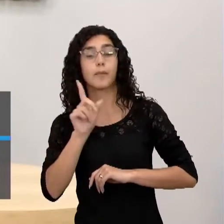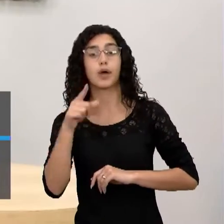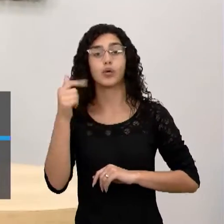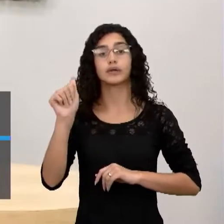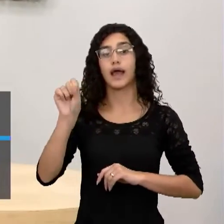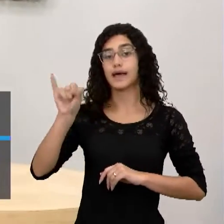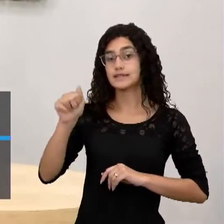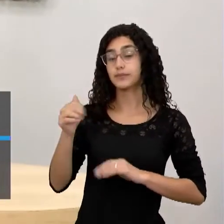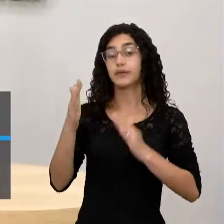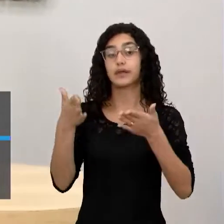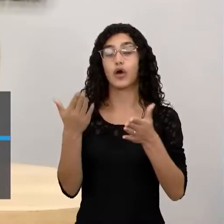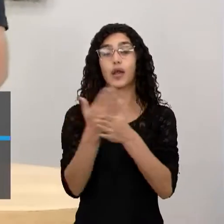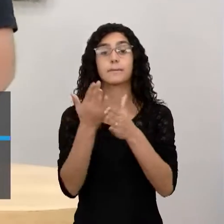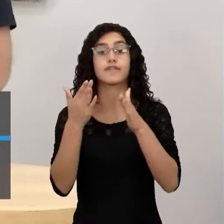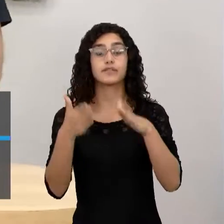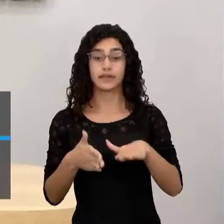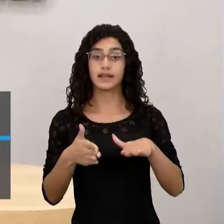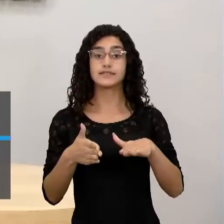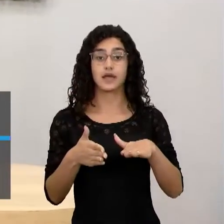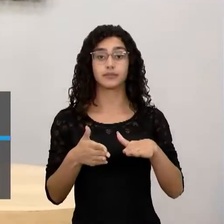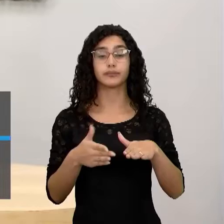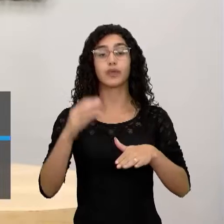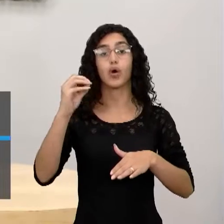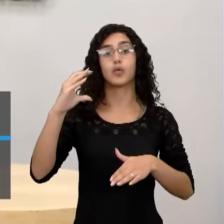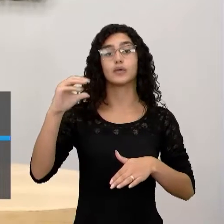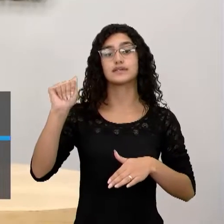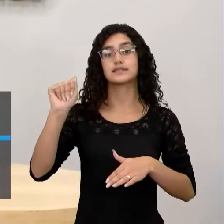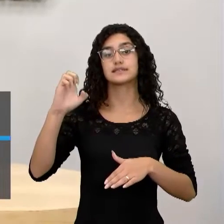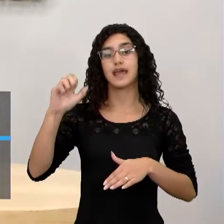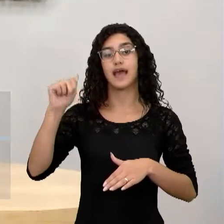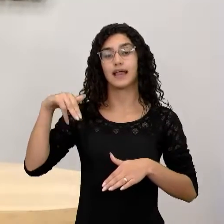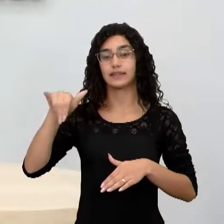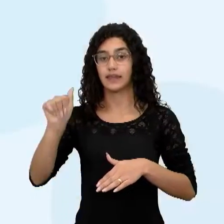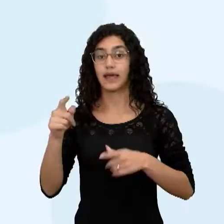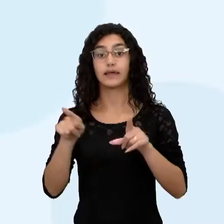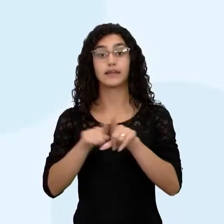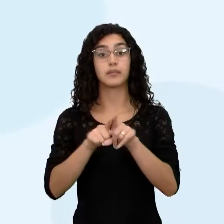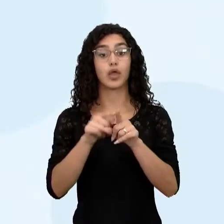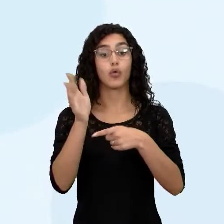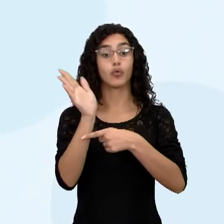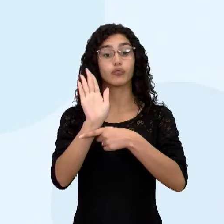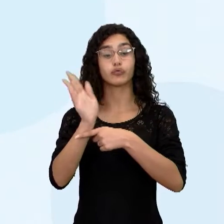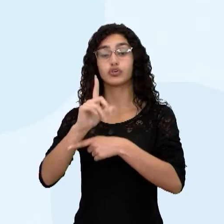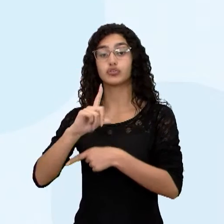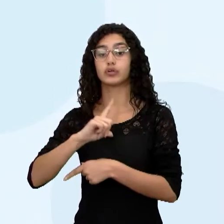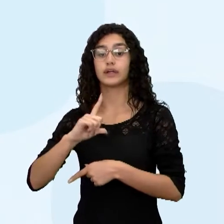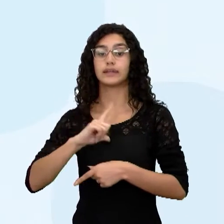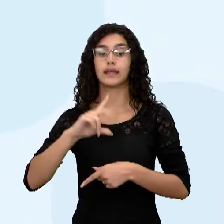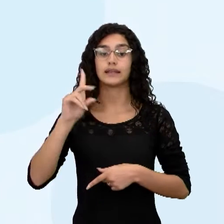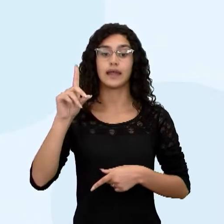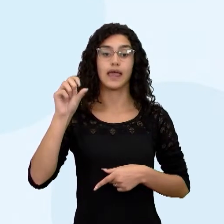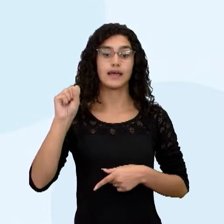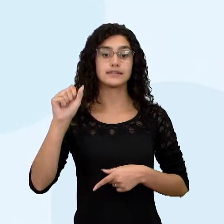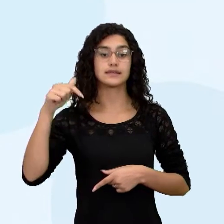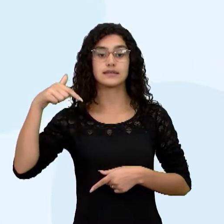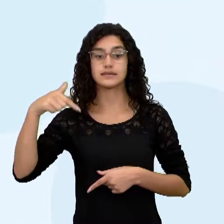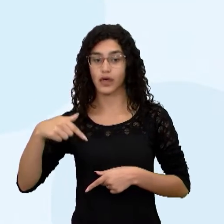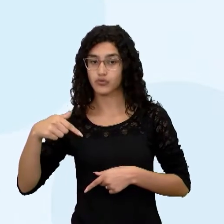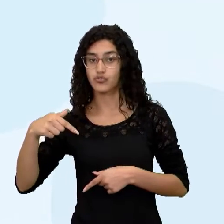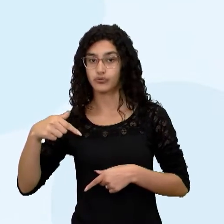Ásia, e agora finalizamos essa habilidade com a Oceania e passando um vídeo aí do ODS 7,